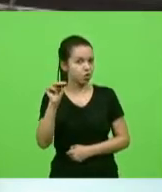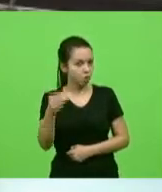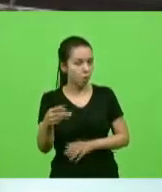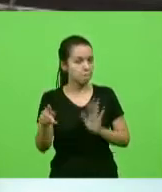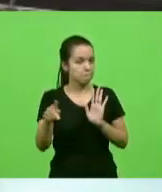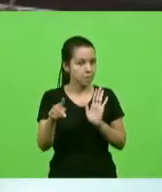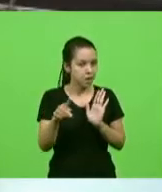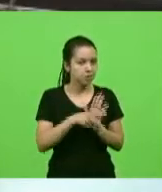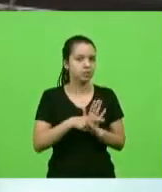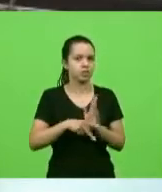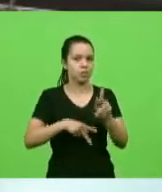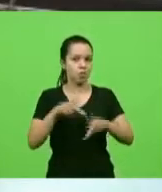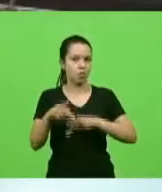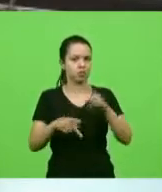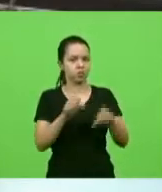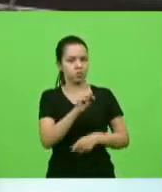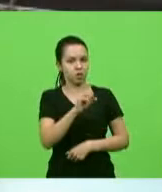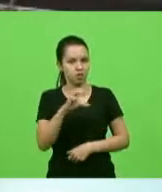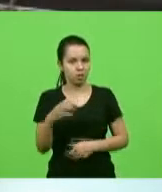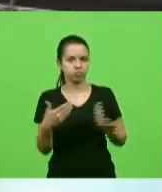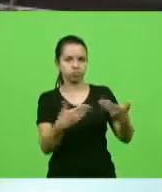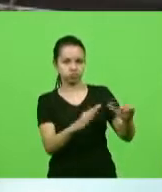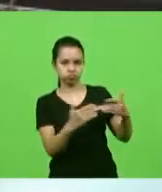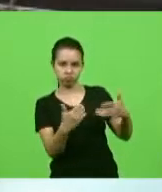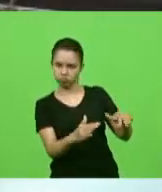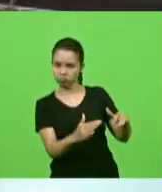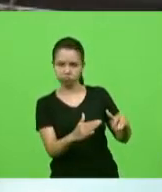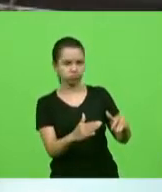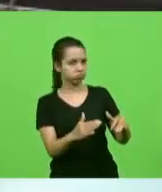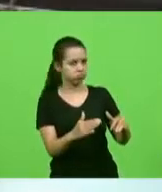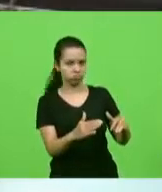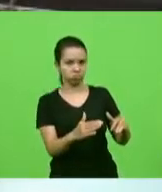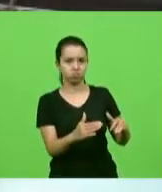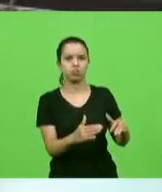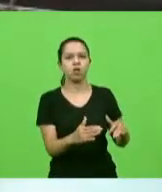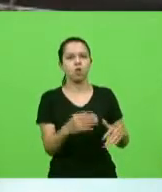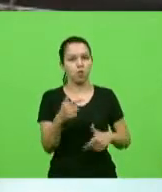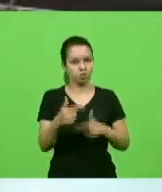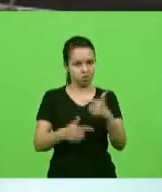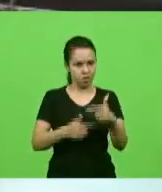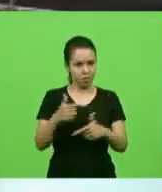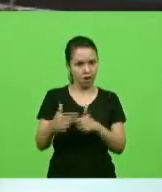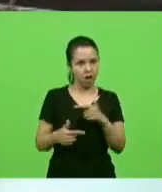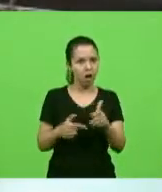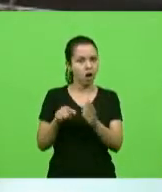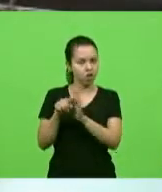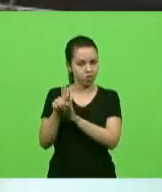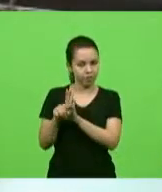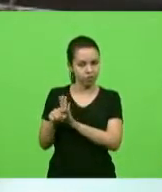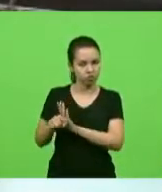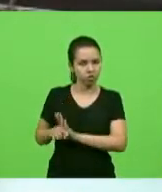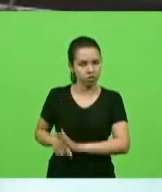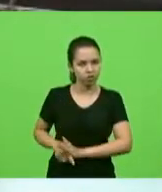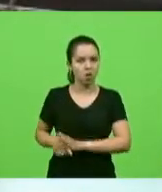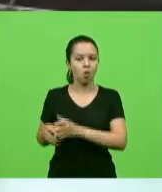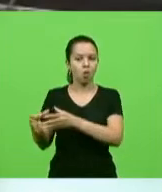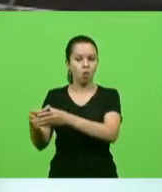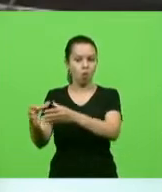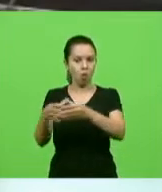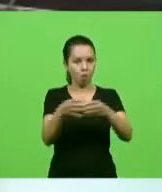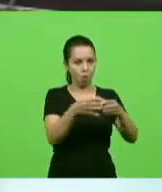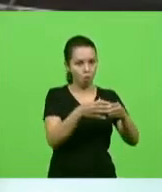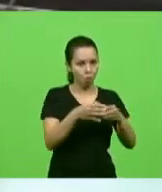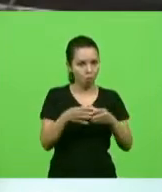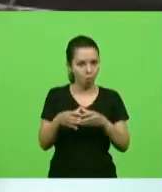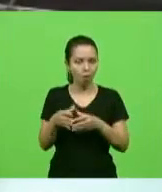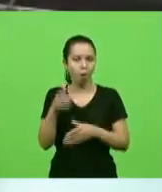povo catarinense fique em branco. Se os trabalhos de investigação dos mais diversos órgãos